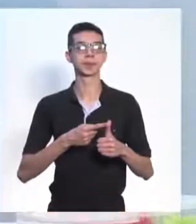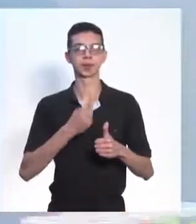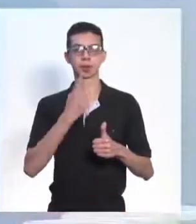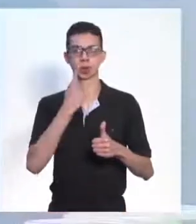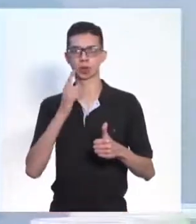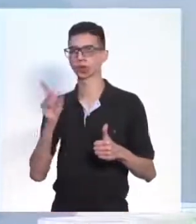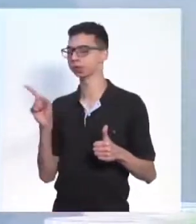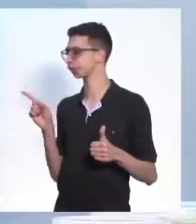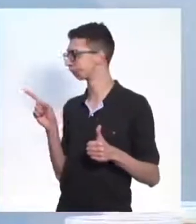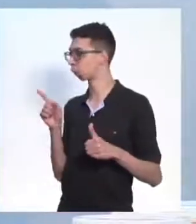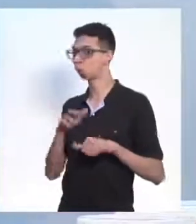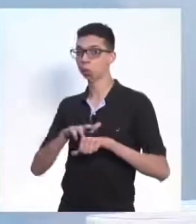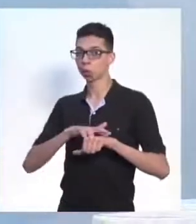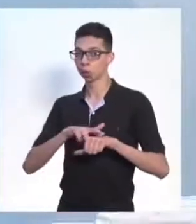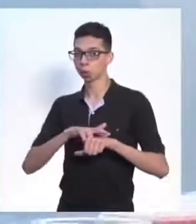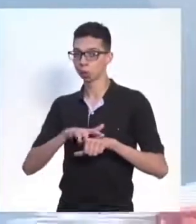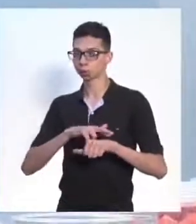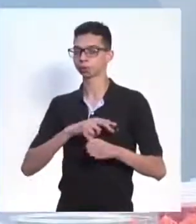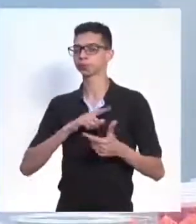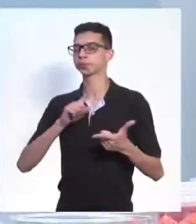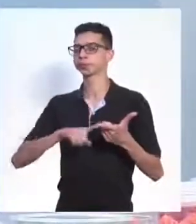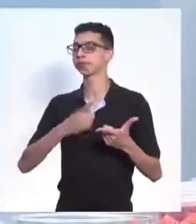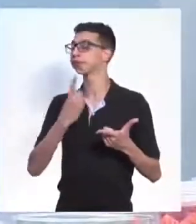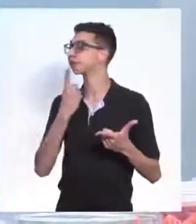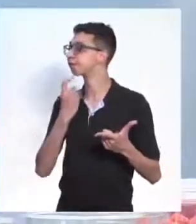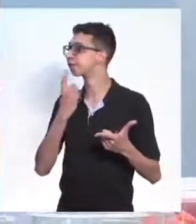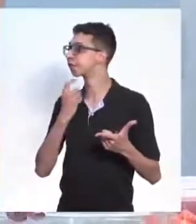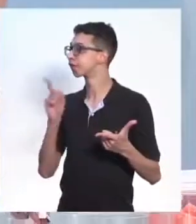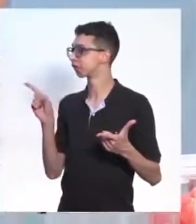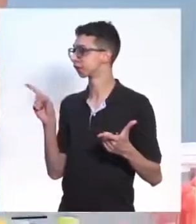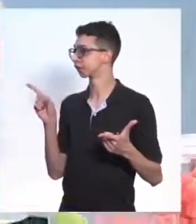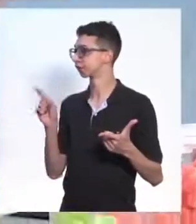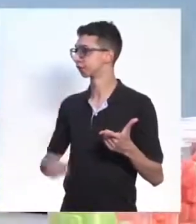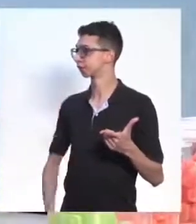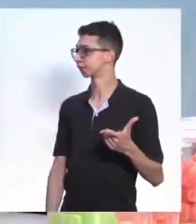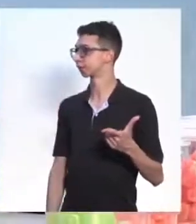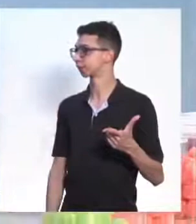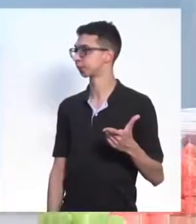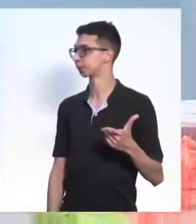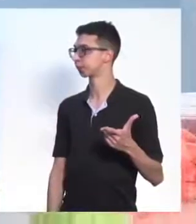Ó, o roxo, o vermelho,